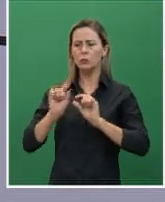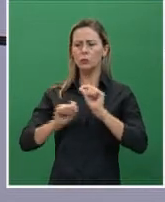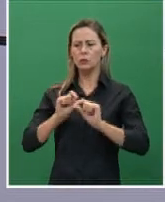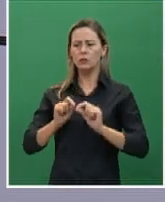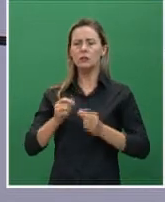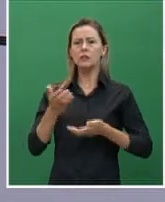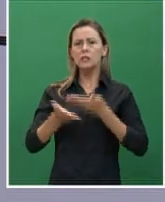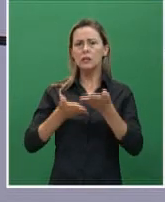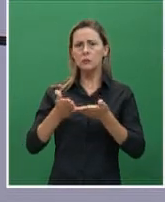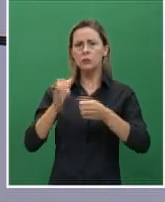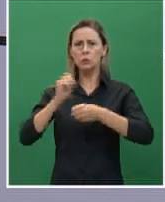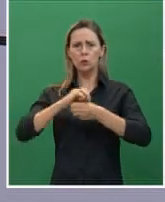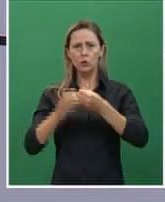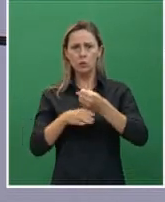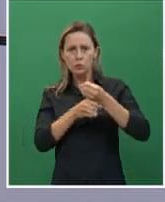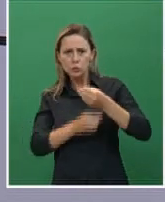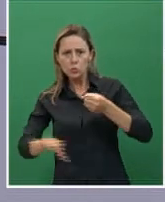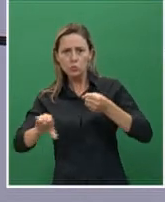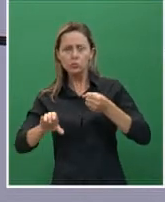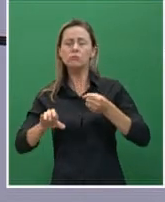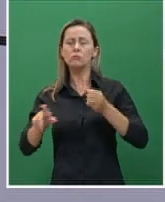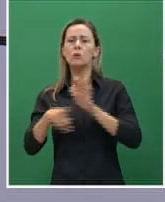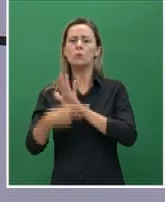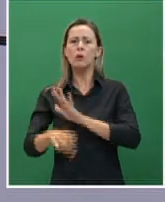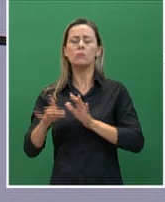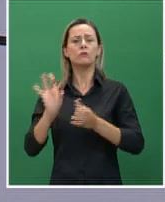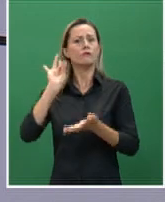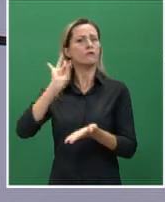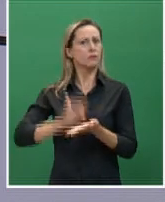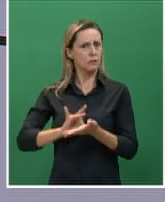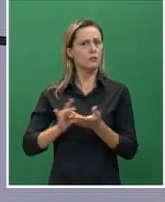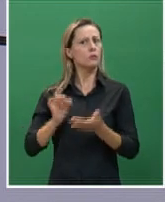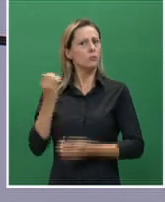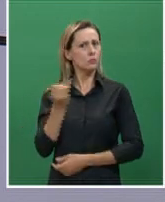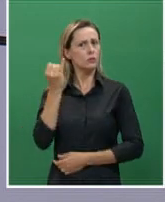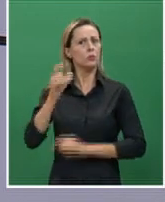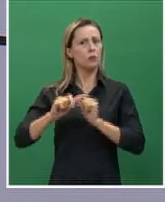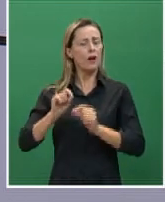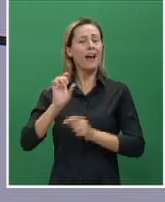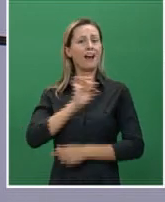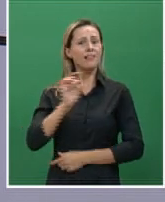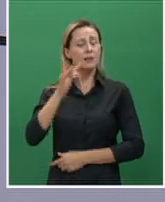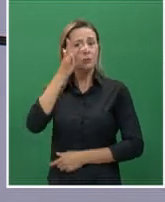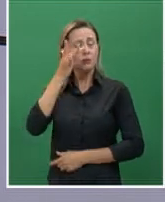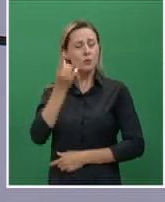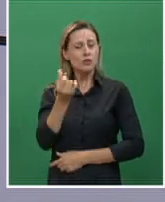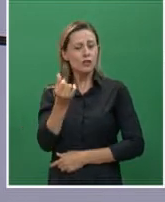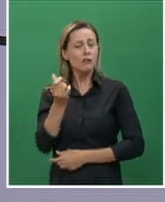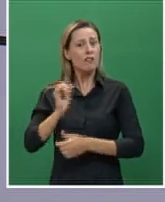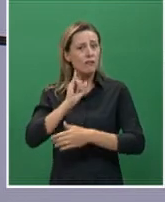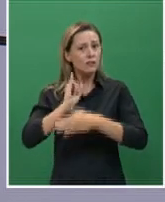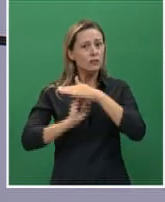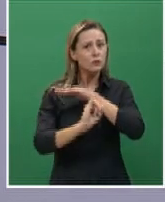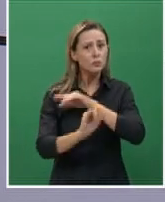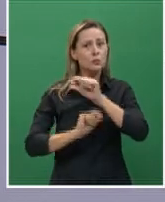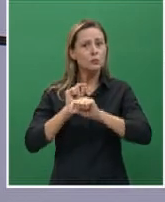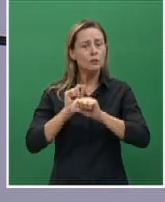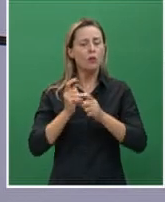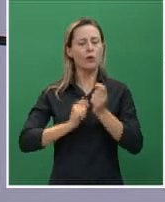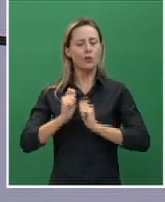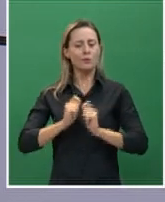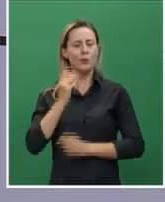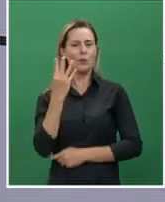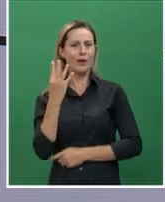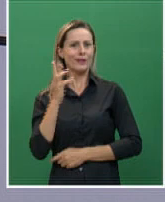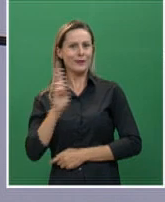tratamento de esgoto é fundamental e se fala efetivamente que cada real investido em tratamento de esgotos mas Economy economizamos